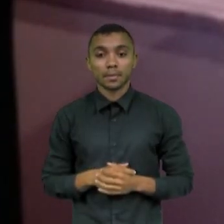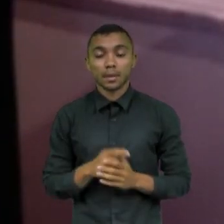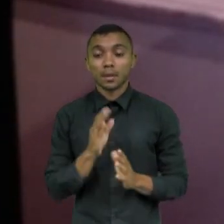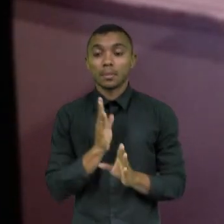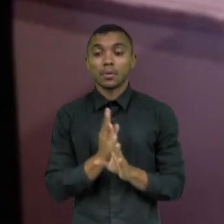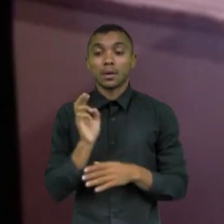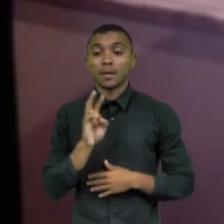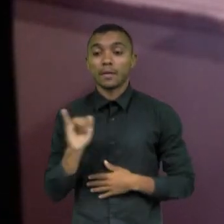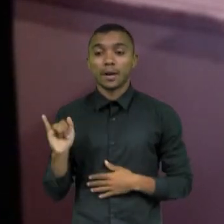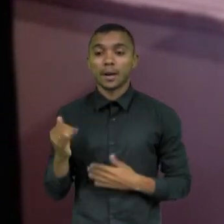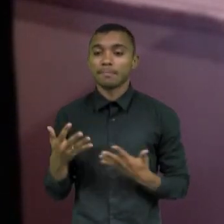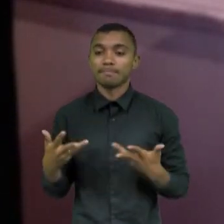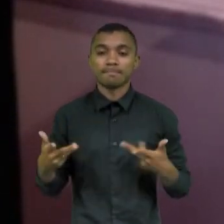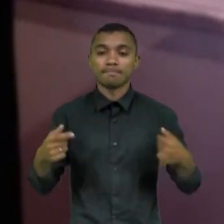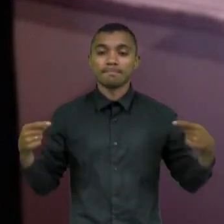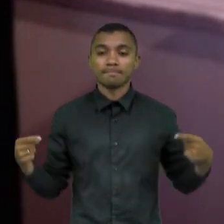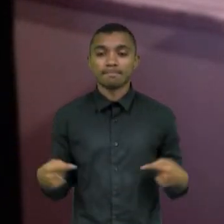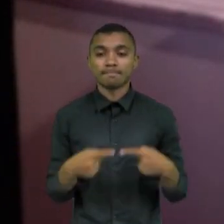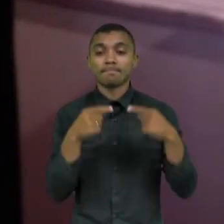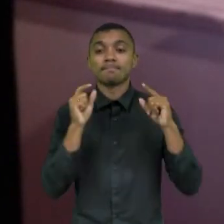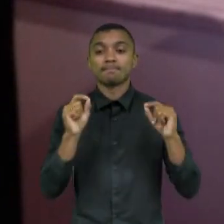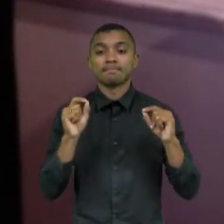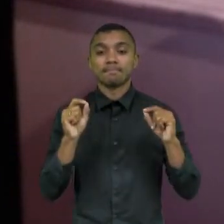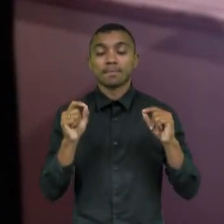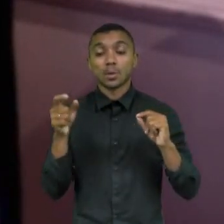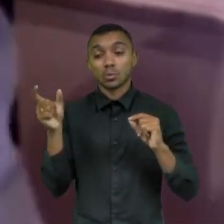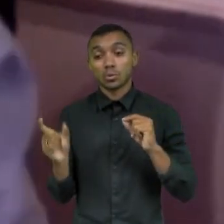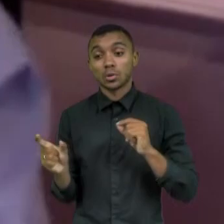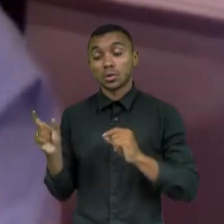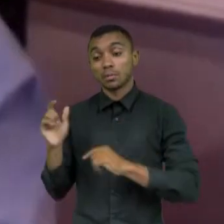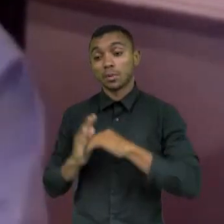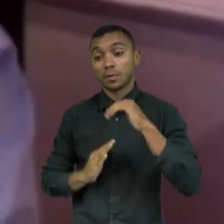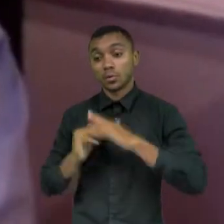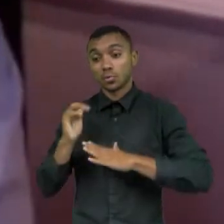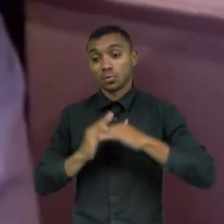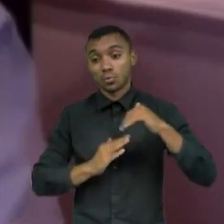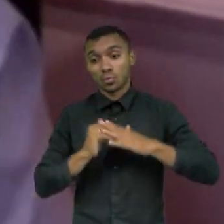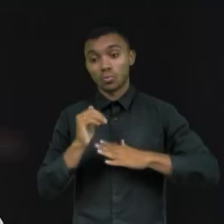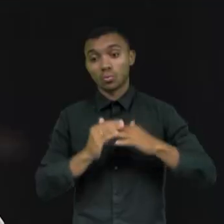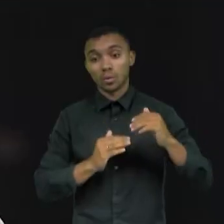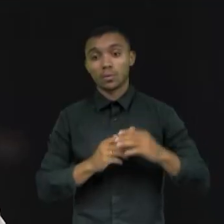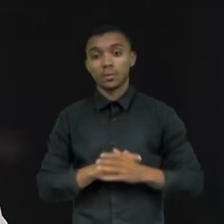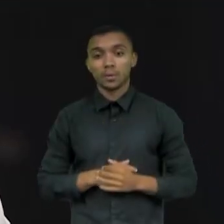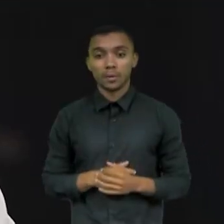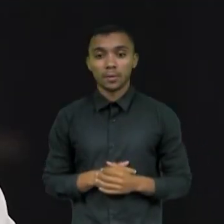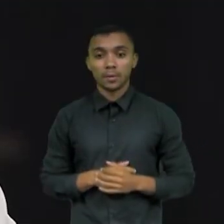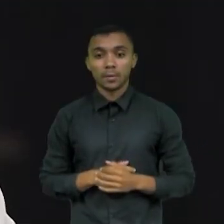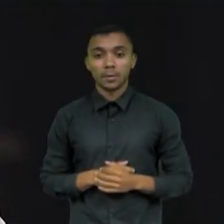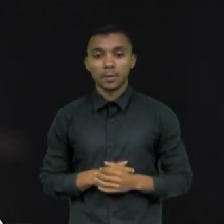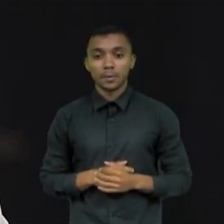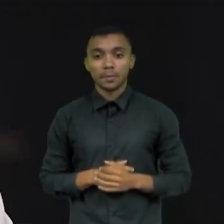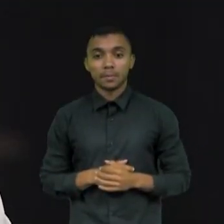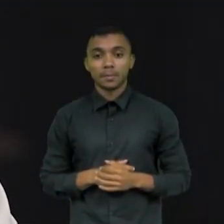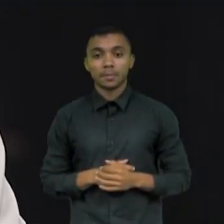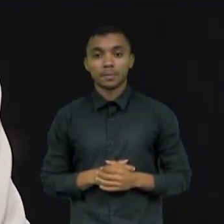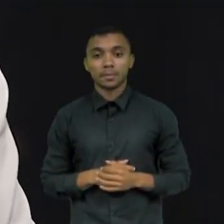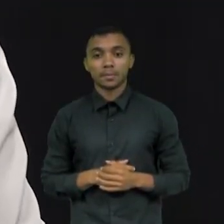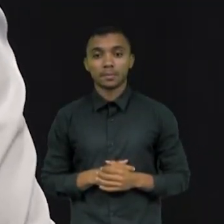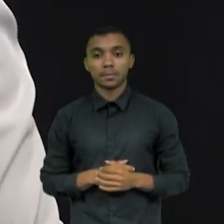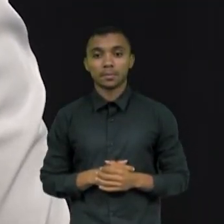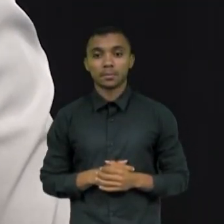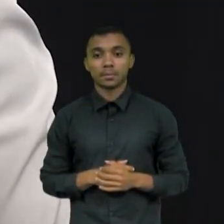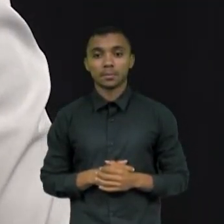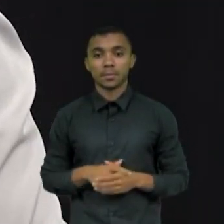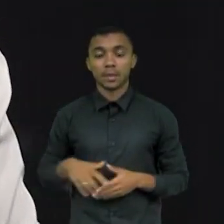aperfeiçoar esse profissional com melhor retorno para o mercado. Um dos setores que